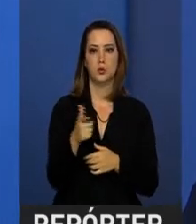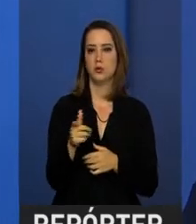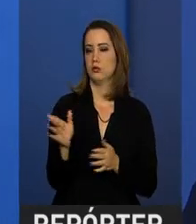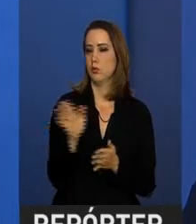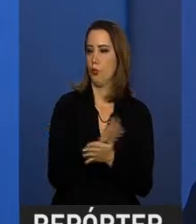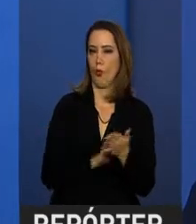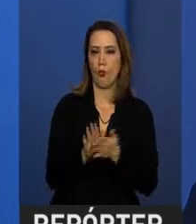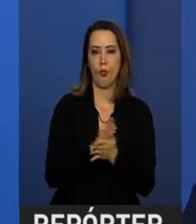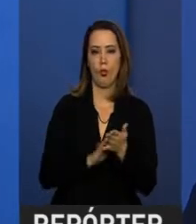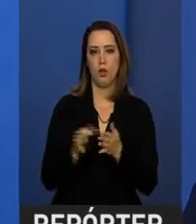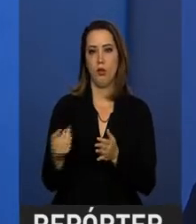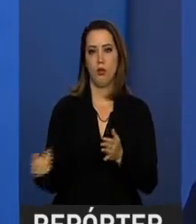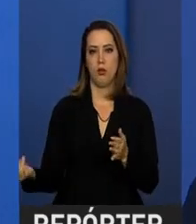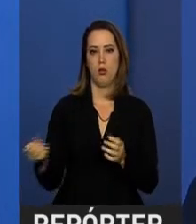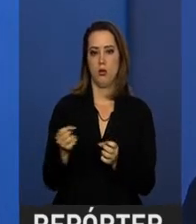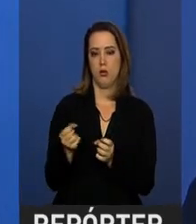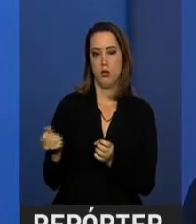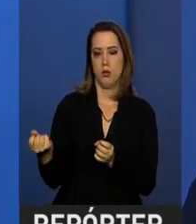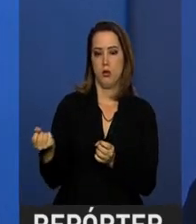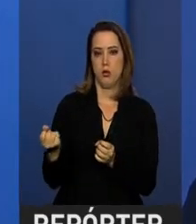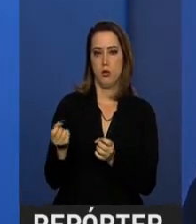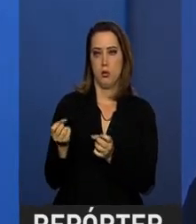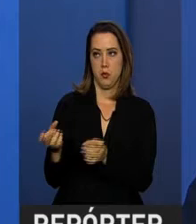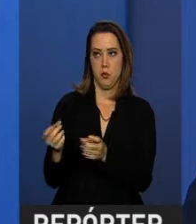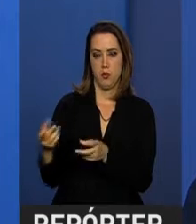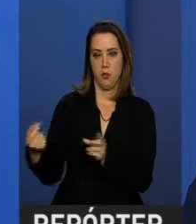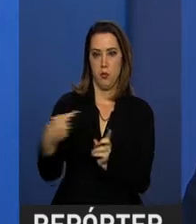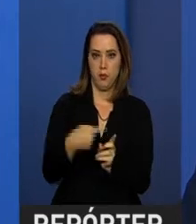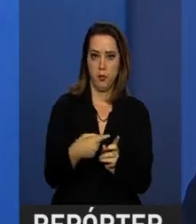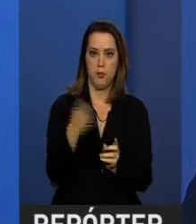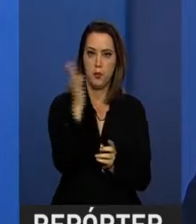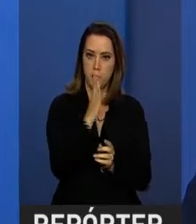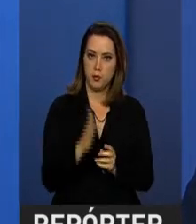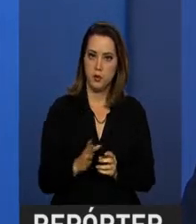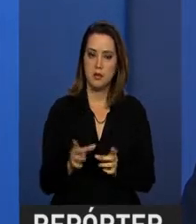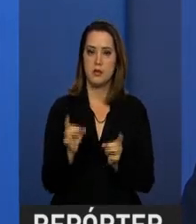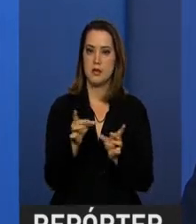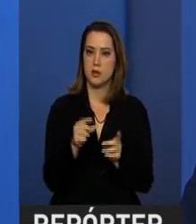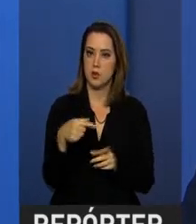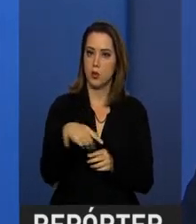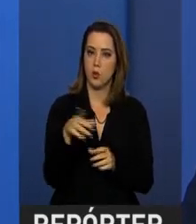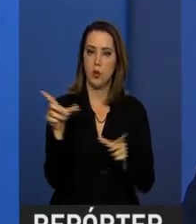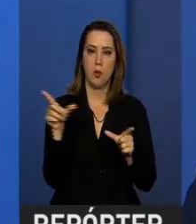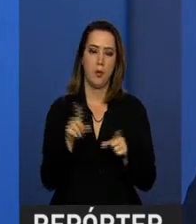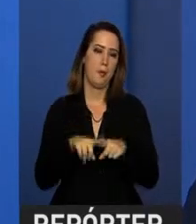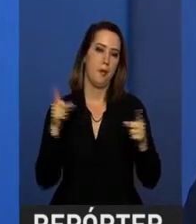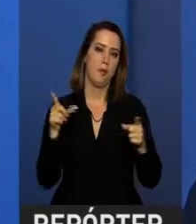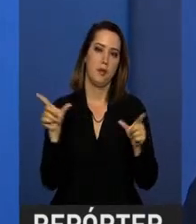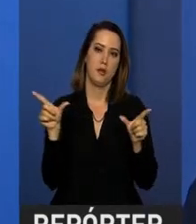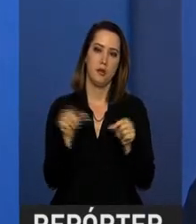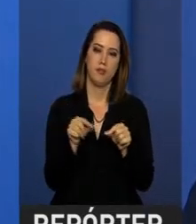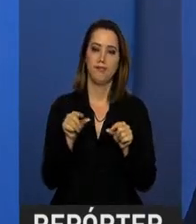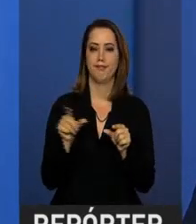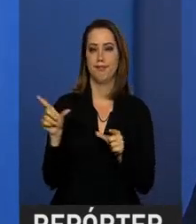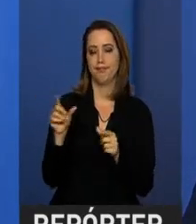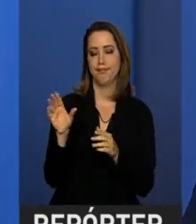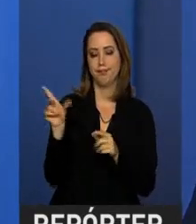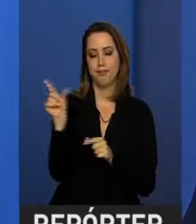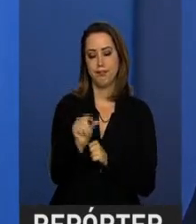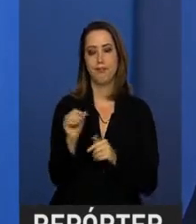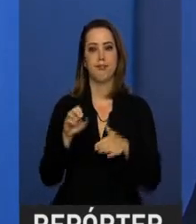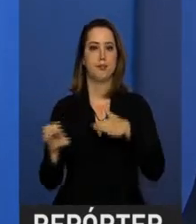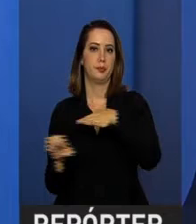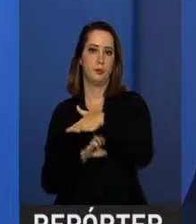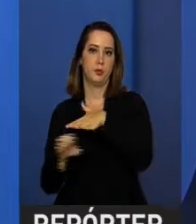para a importação desses produtos o que existe é um mercado muito pequeno o mercado dominado por poucas empresas no brasil